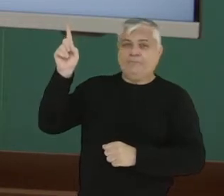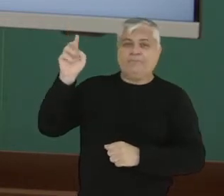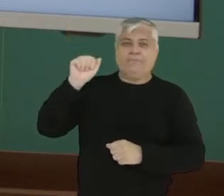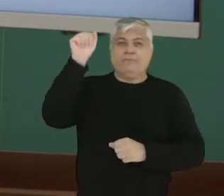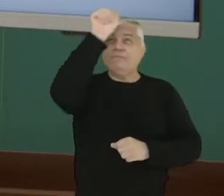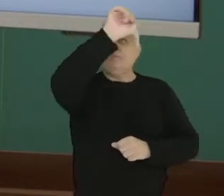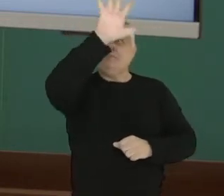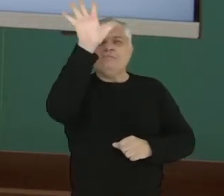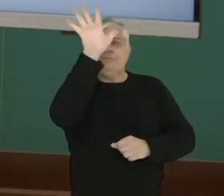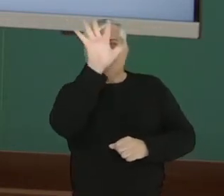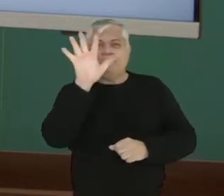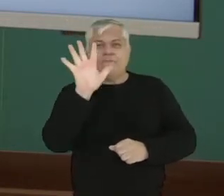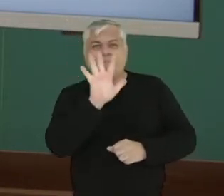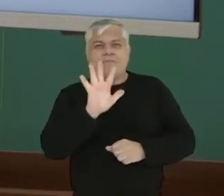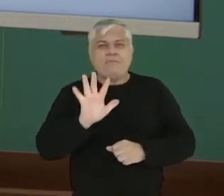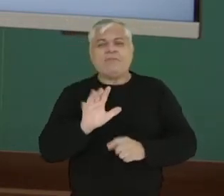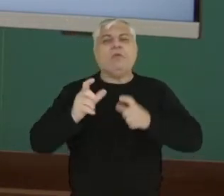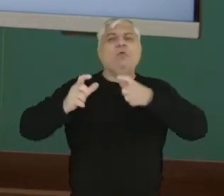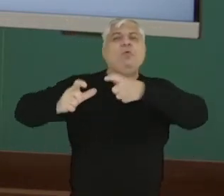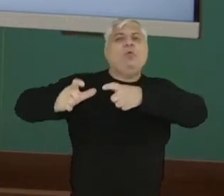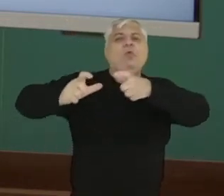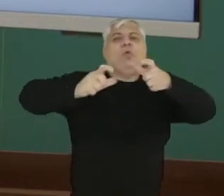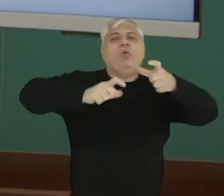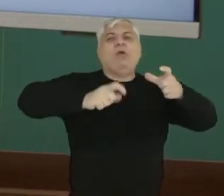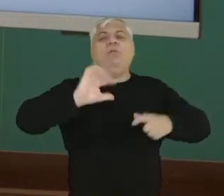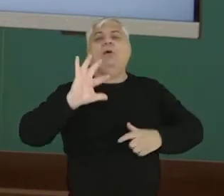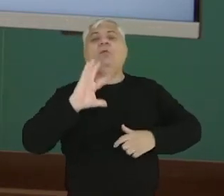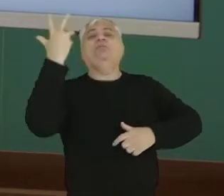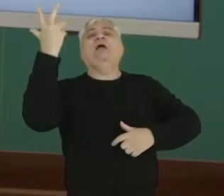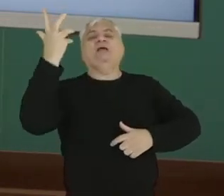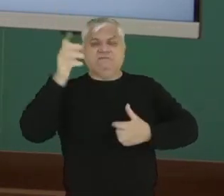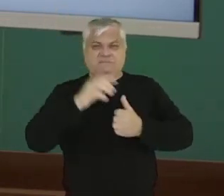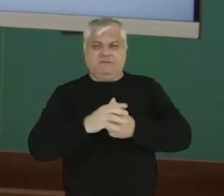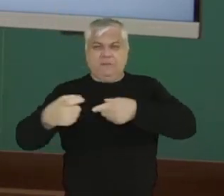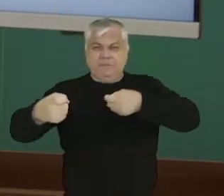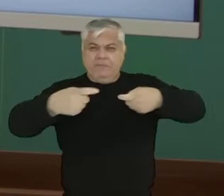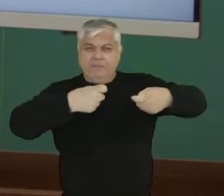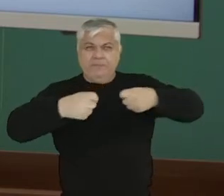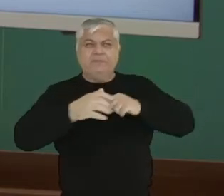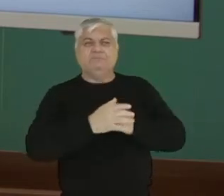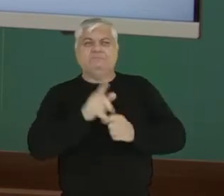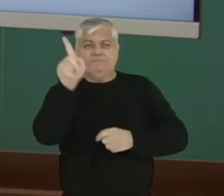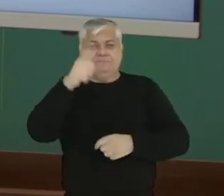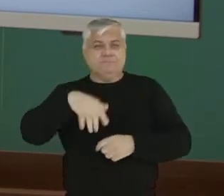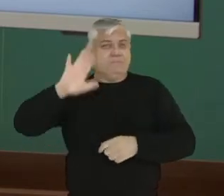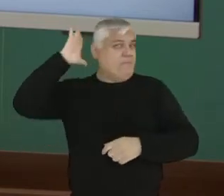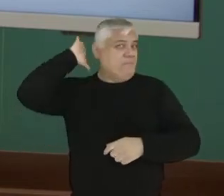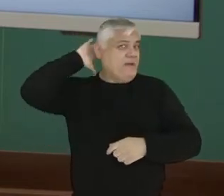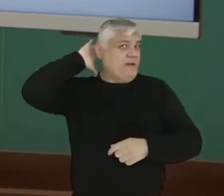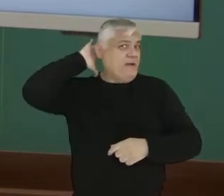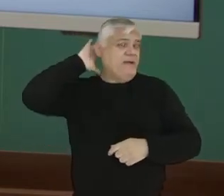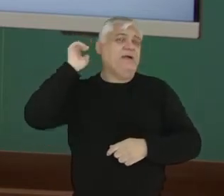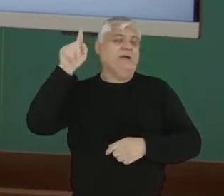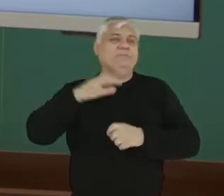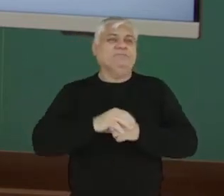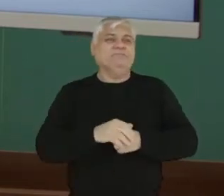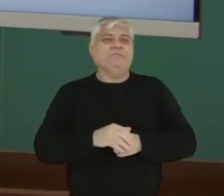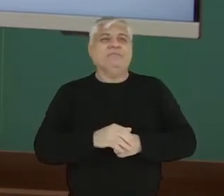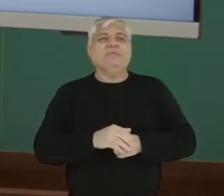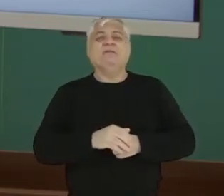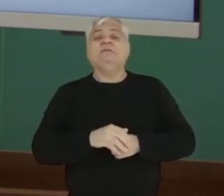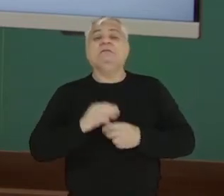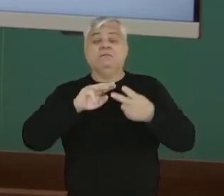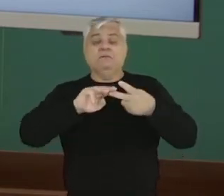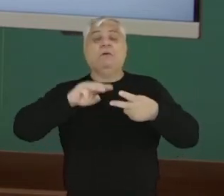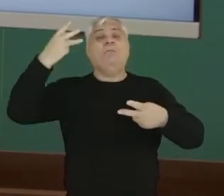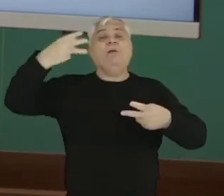com o local dessas revoltas, né? Aqui no Pará acontecendo a cabanagem, no Maranhão